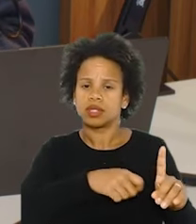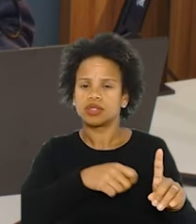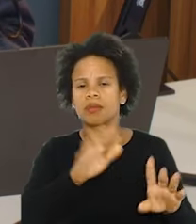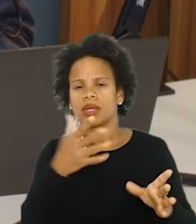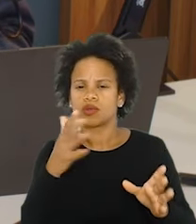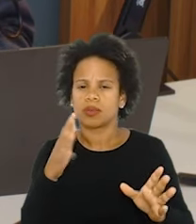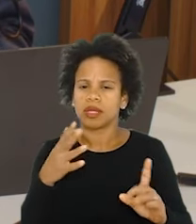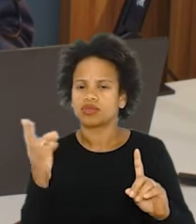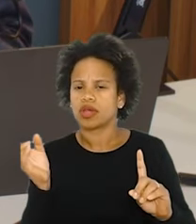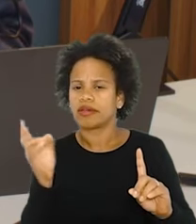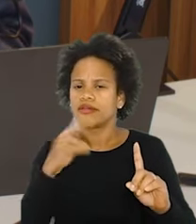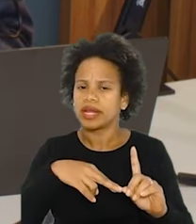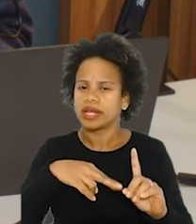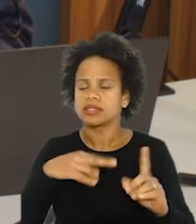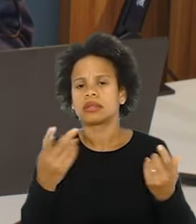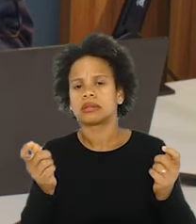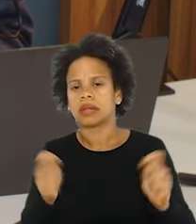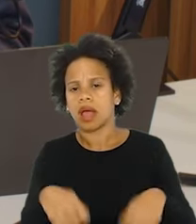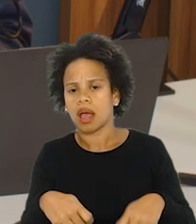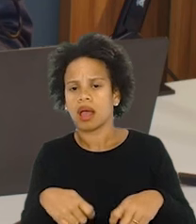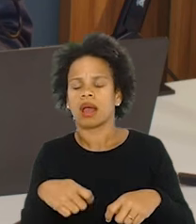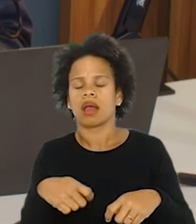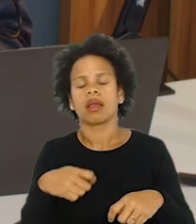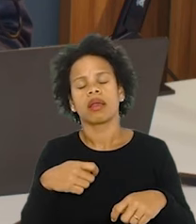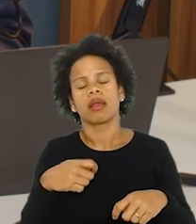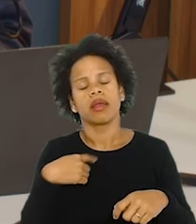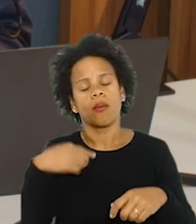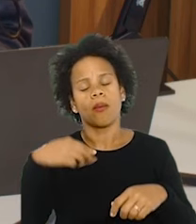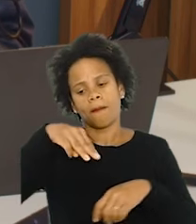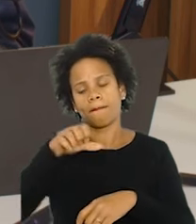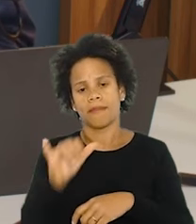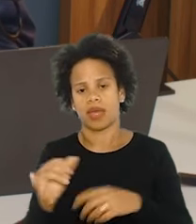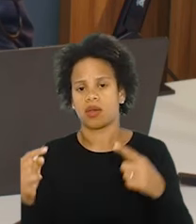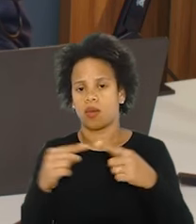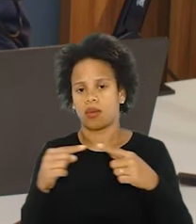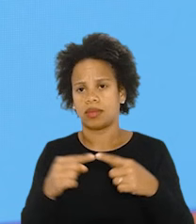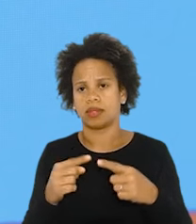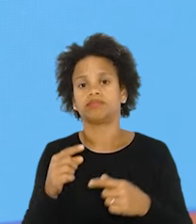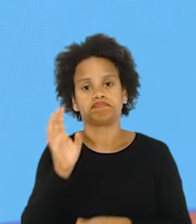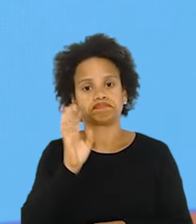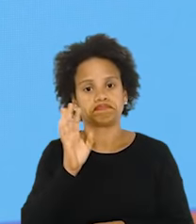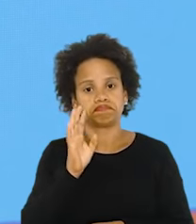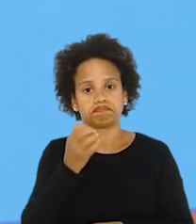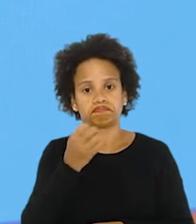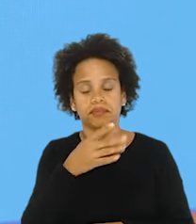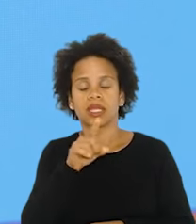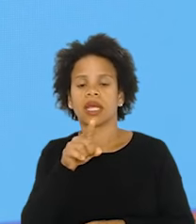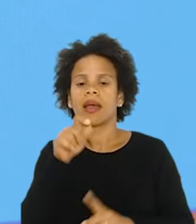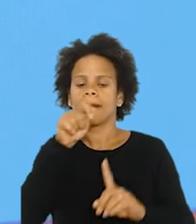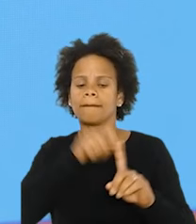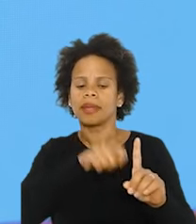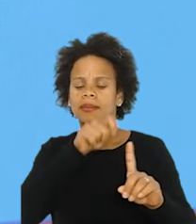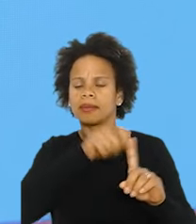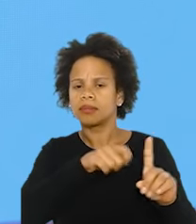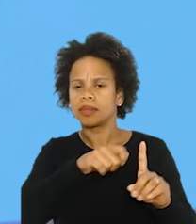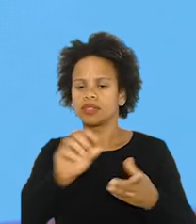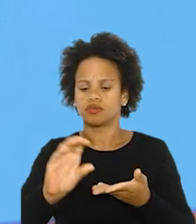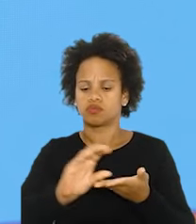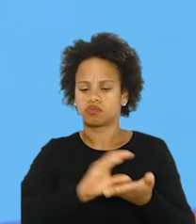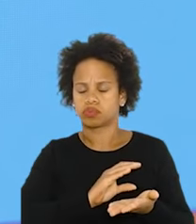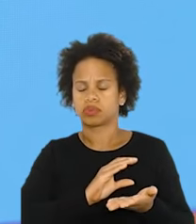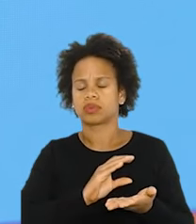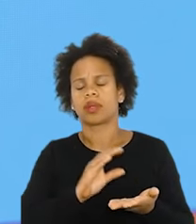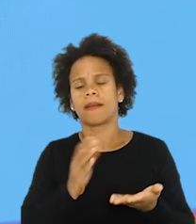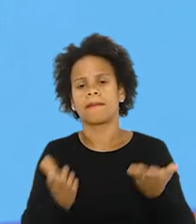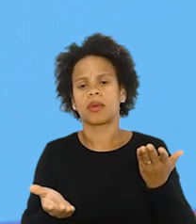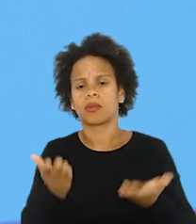referência para garantir que eu né esteja na condição do mei Ah legal a questão mensal o faturamento mensal do mei